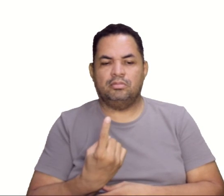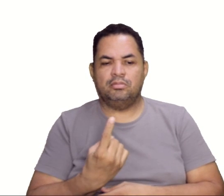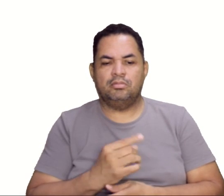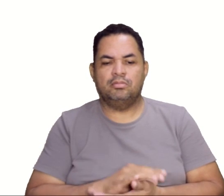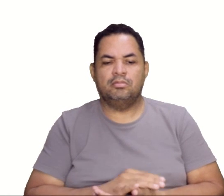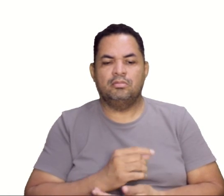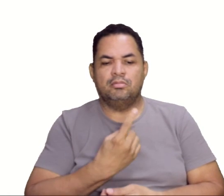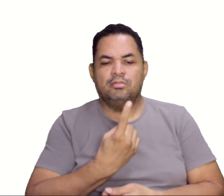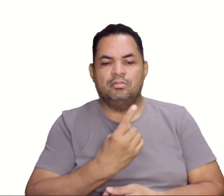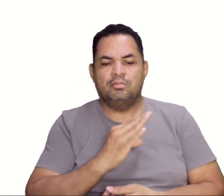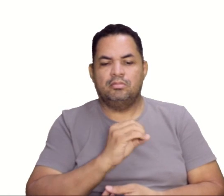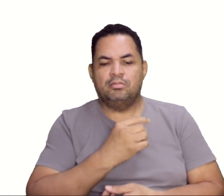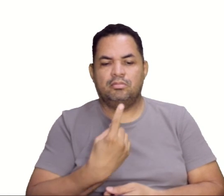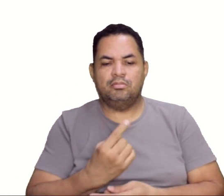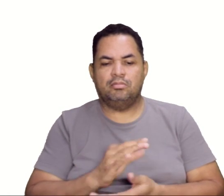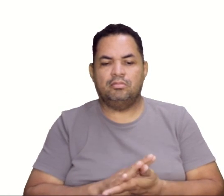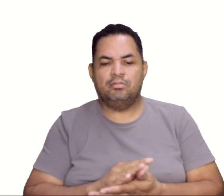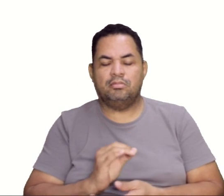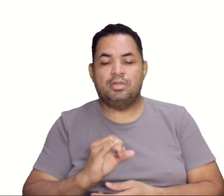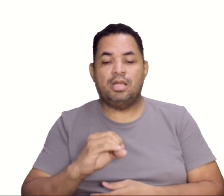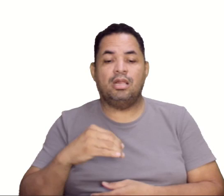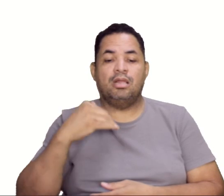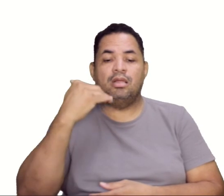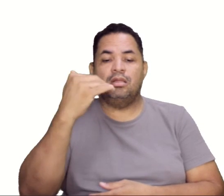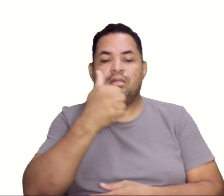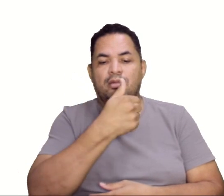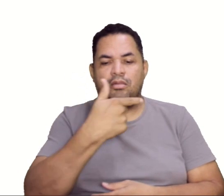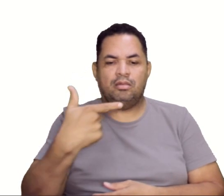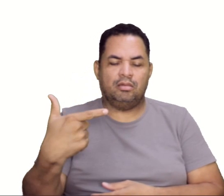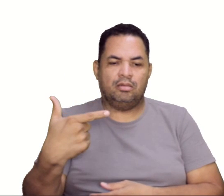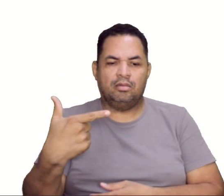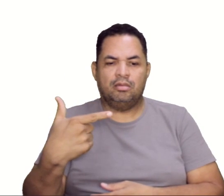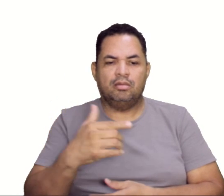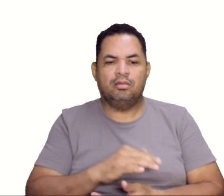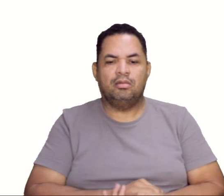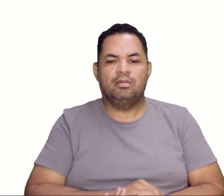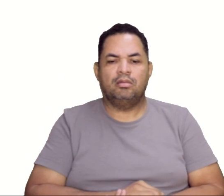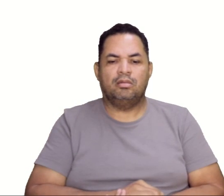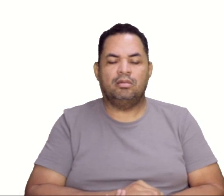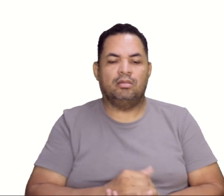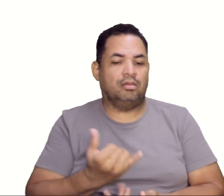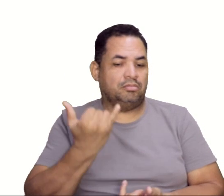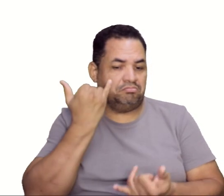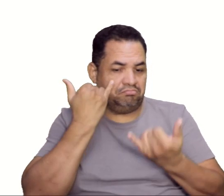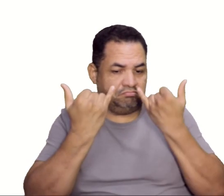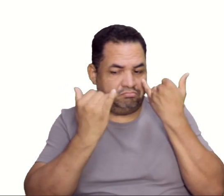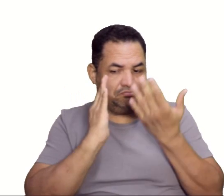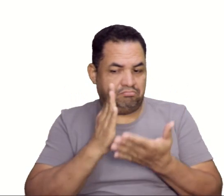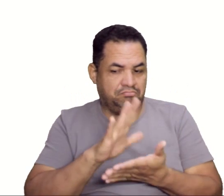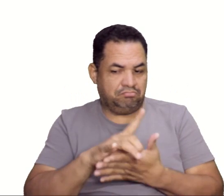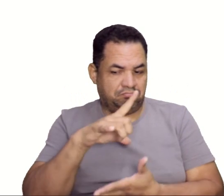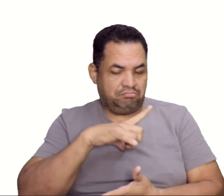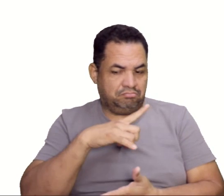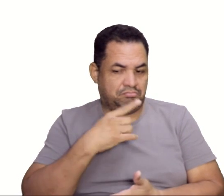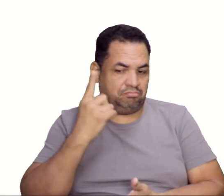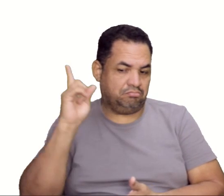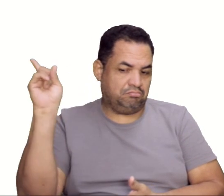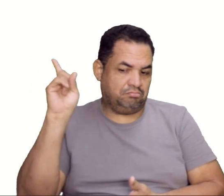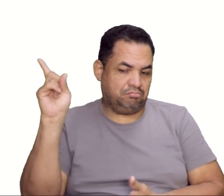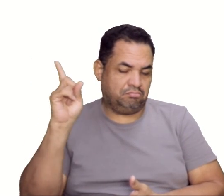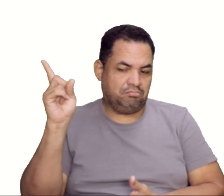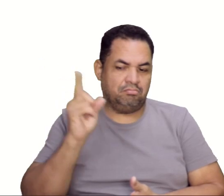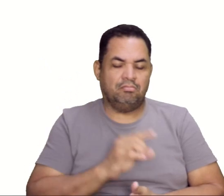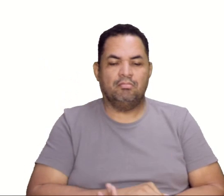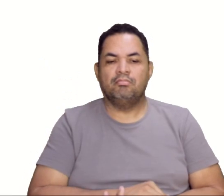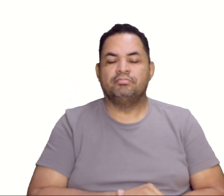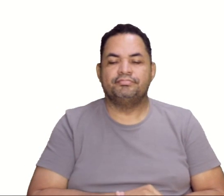seja 1,01 elevado ao tempo de 12 que é essa informação que temos aqui ó deixa eu